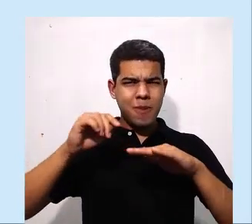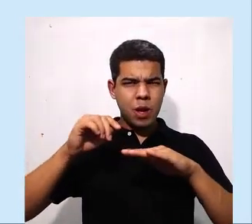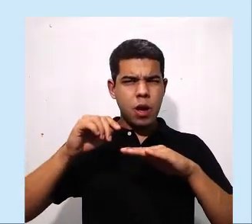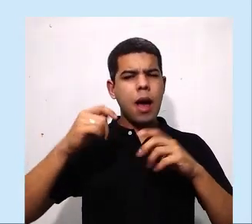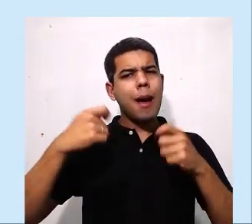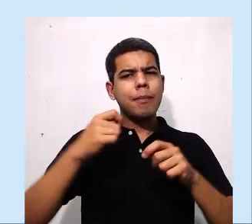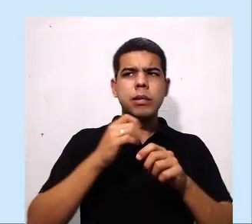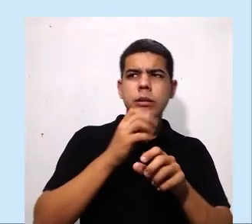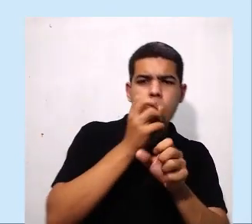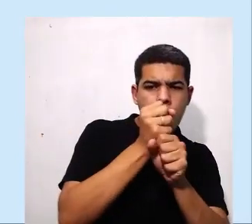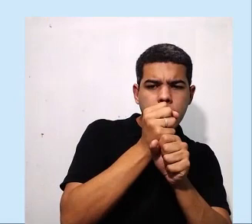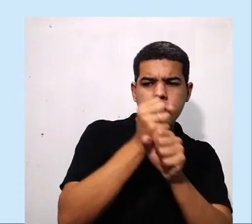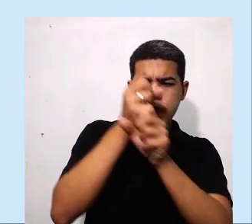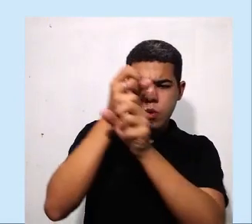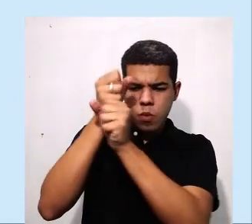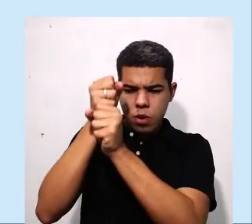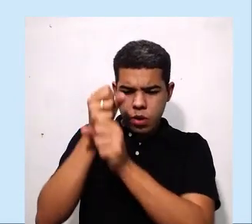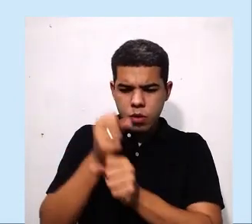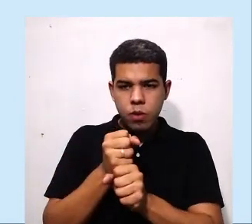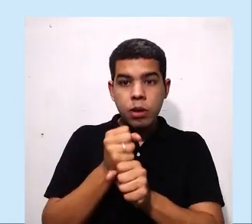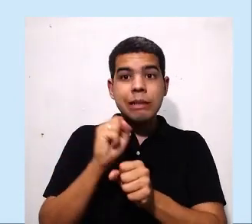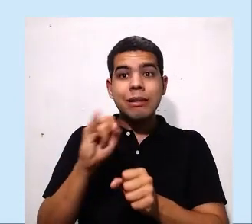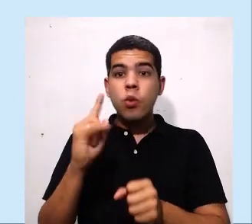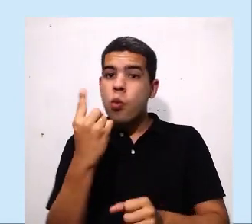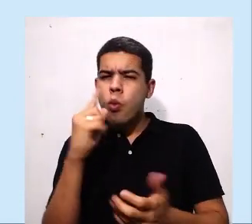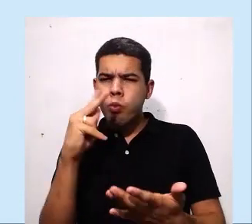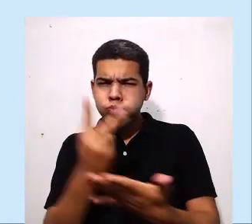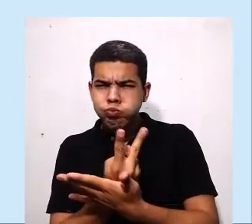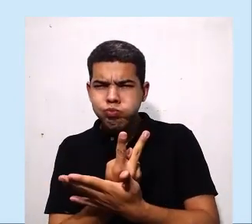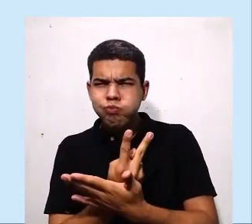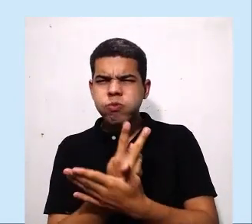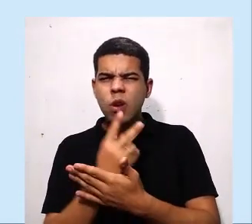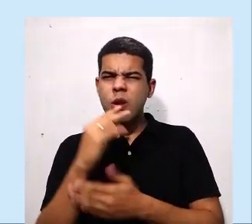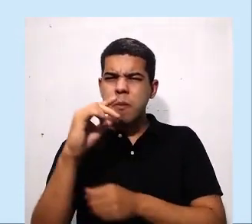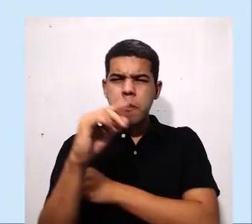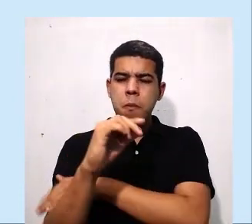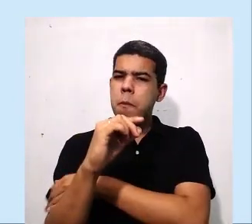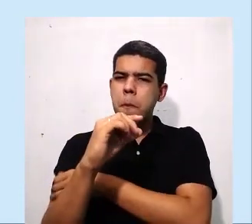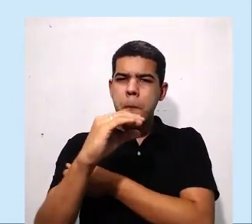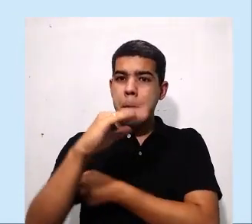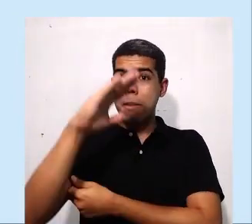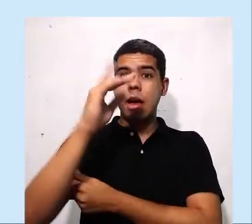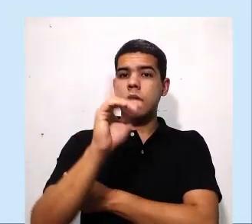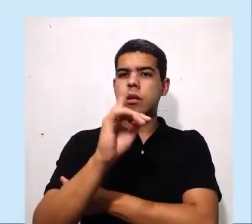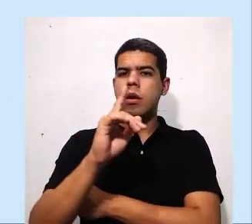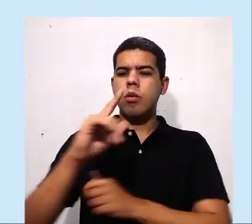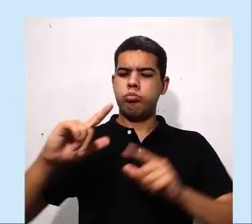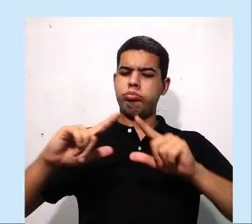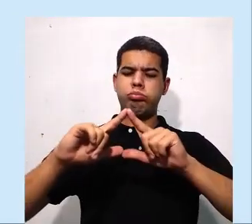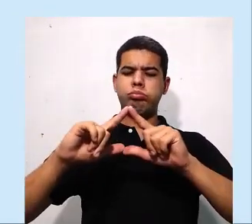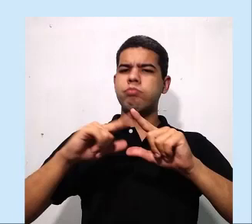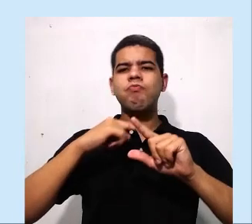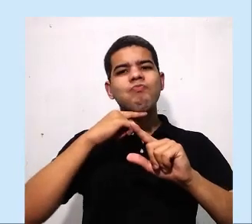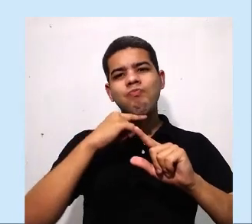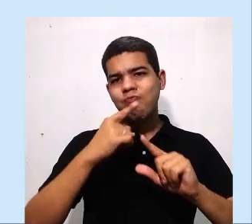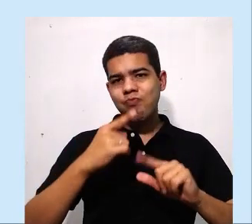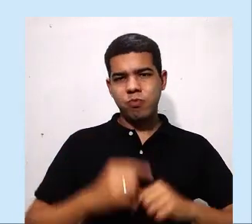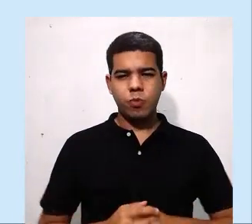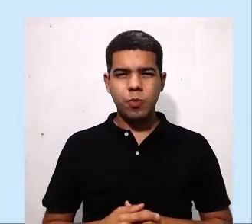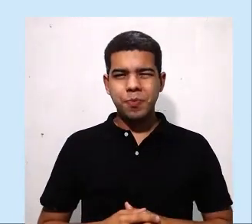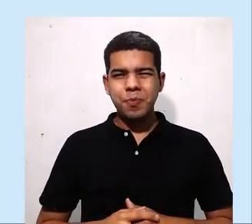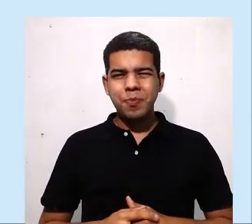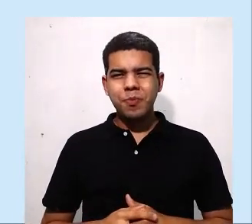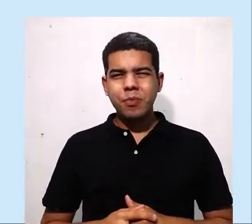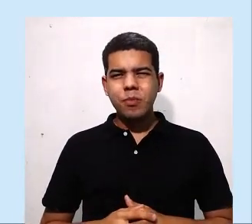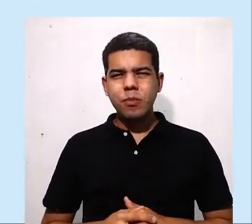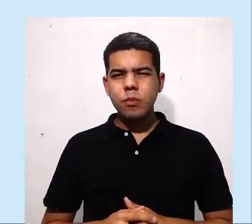quê? Se um falhar, se não for maior a soma, o triângulo não existe. Não podemos formar esse triângulo. Então, eu pego um lado,